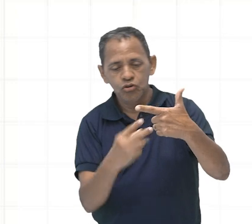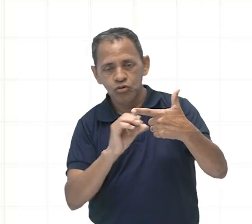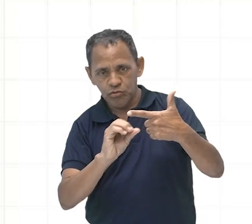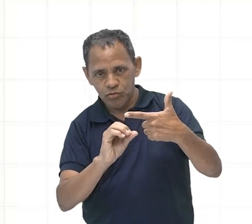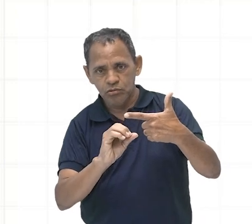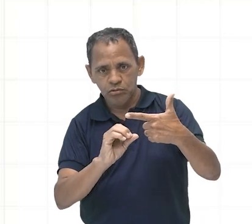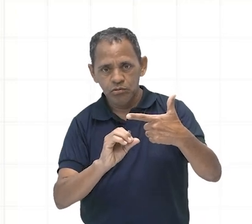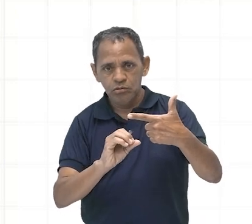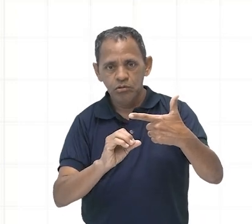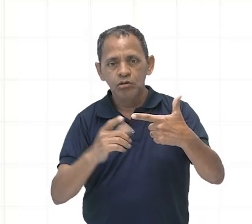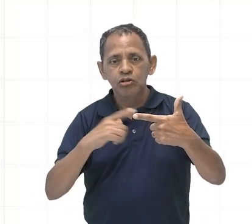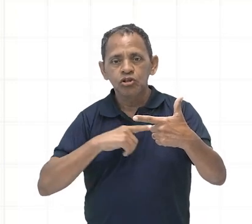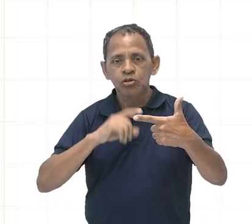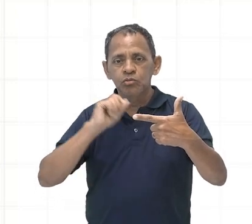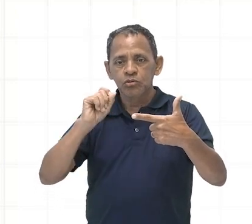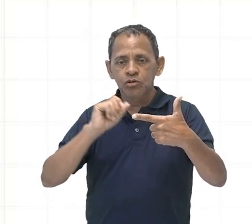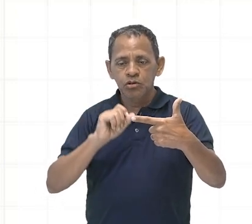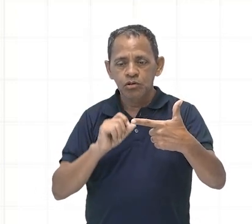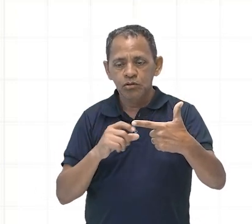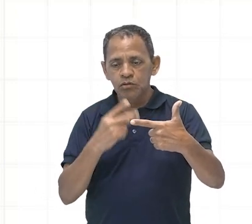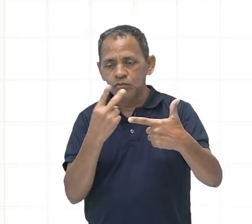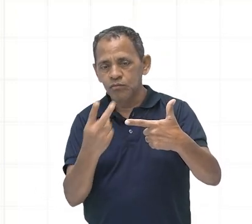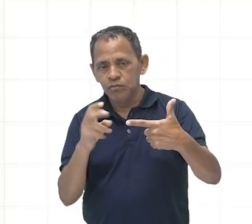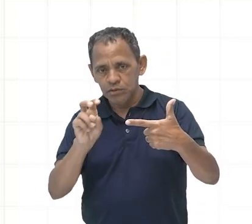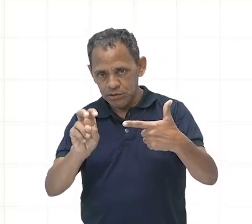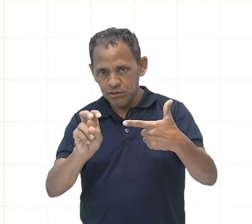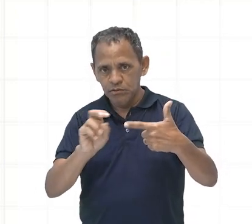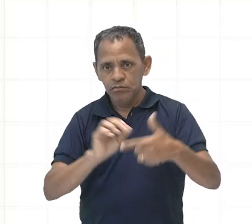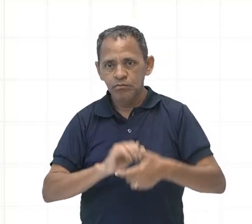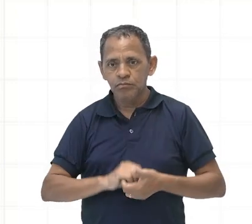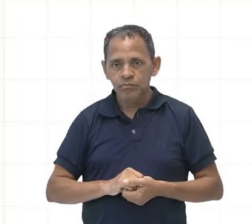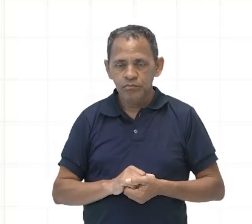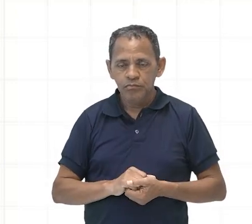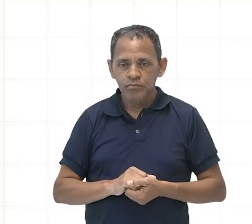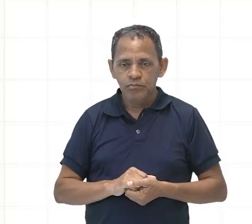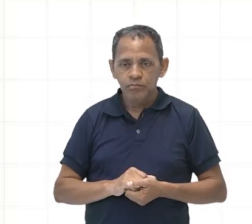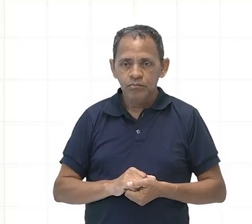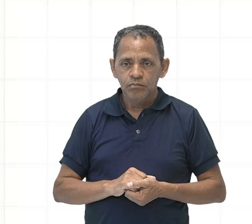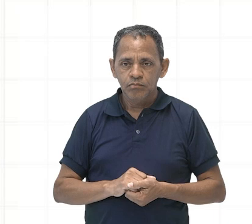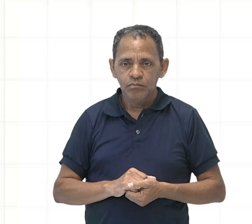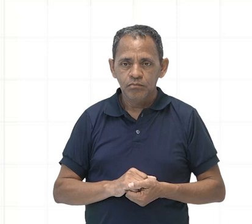20, nós vamos ter então 25, certo?